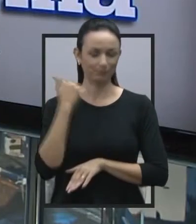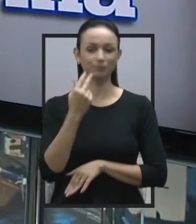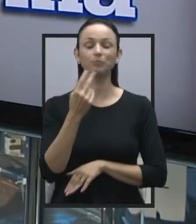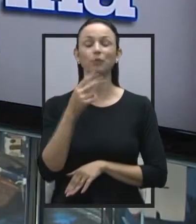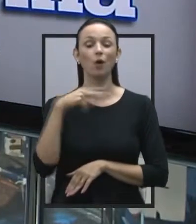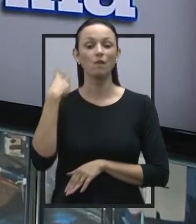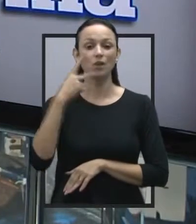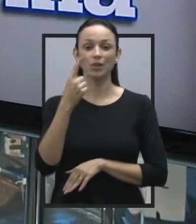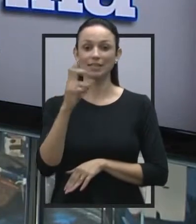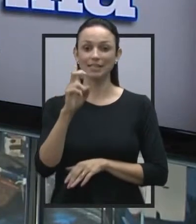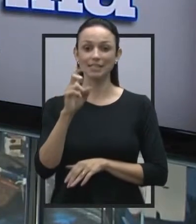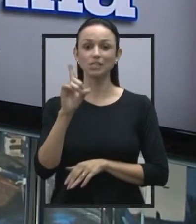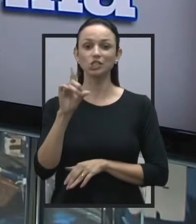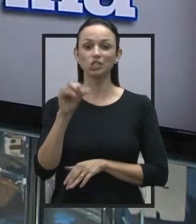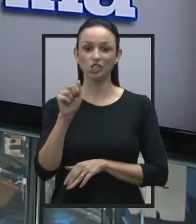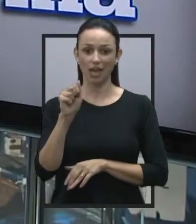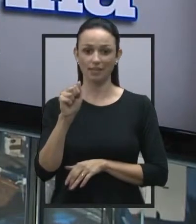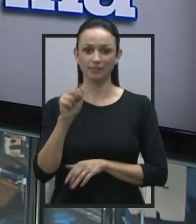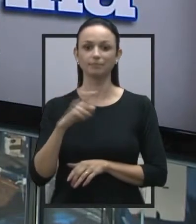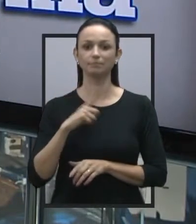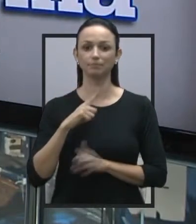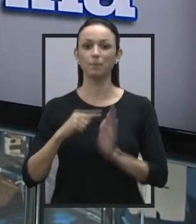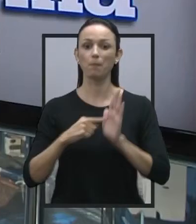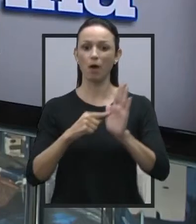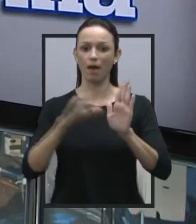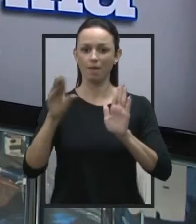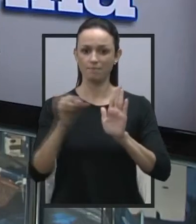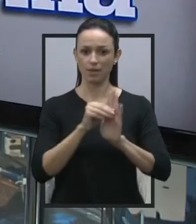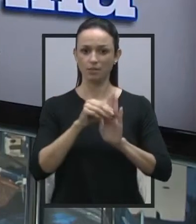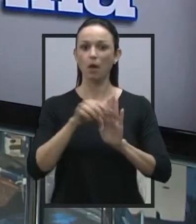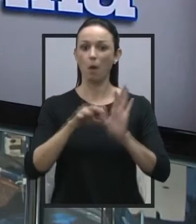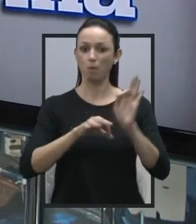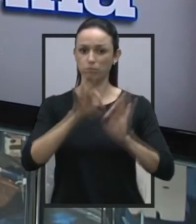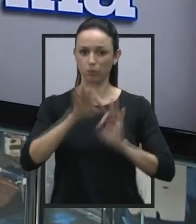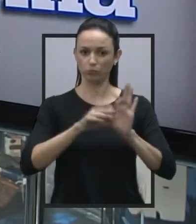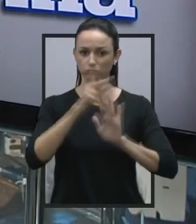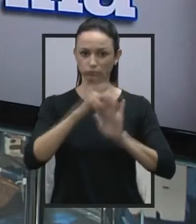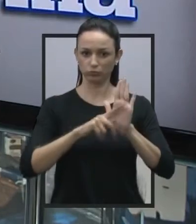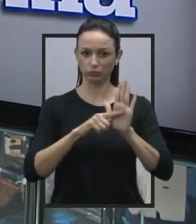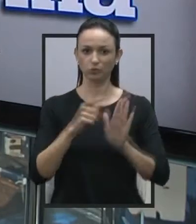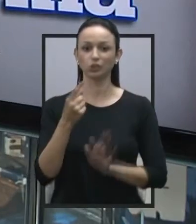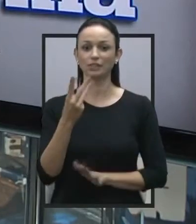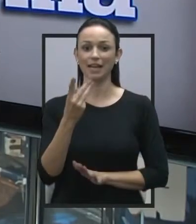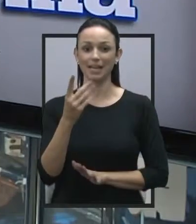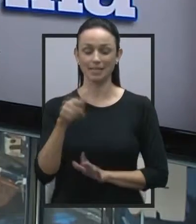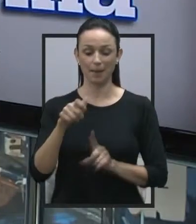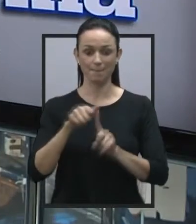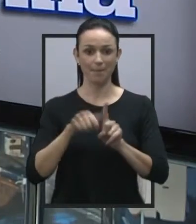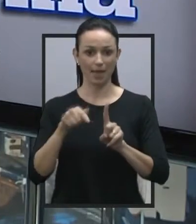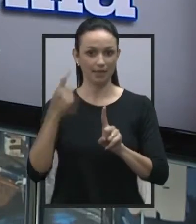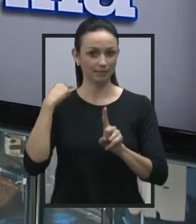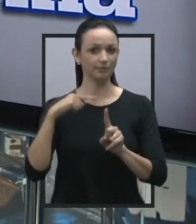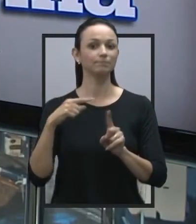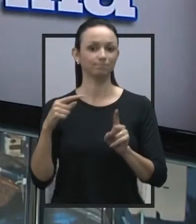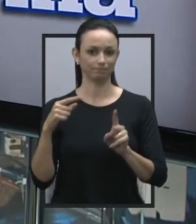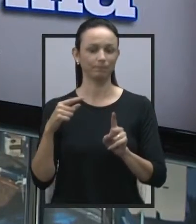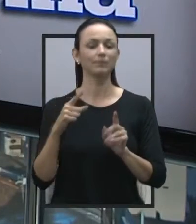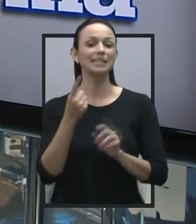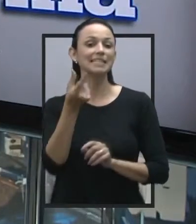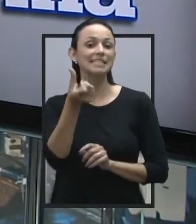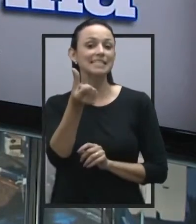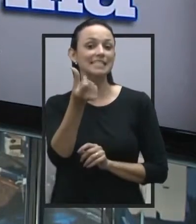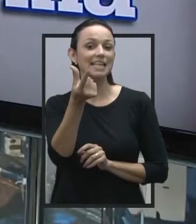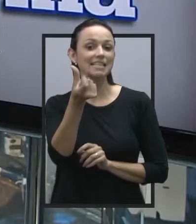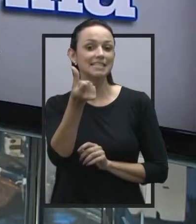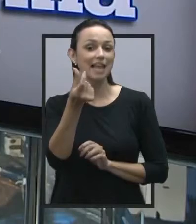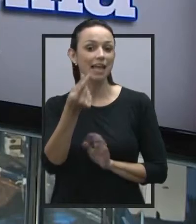15 dias para apresentar emendas ao projeto. O prazo se encerrou no dia 13 deste mês e 16